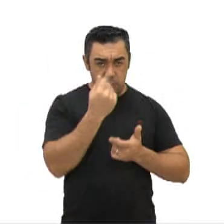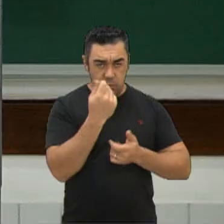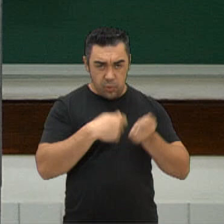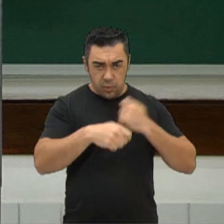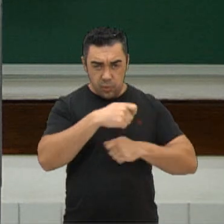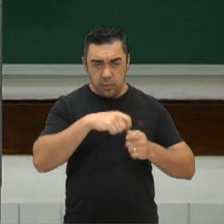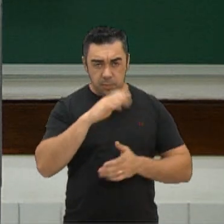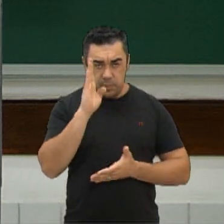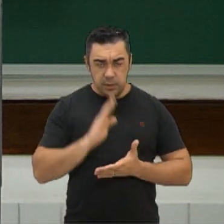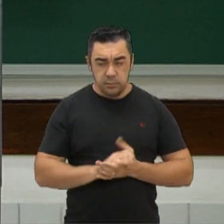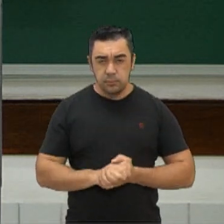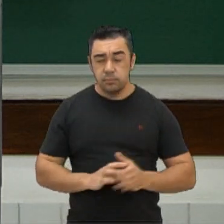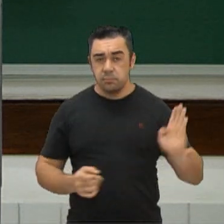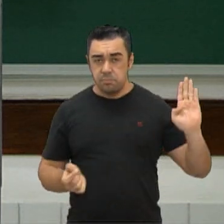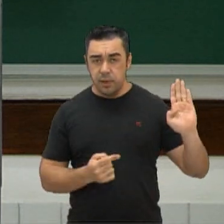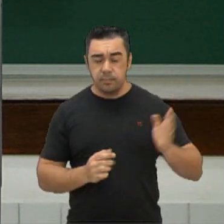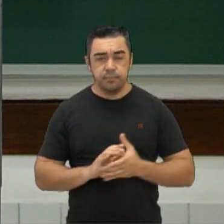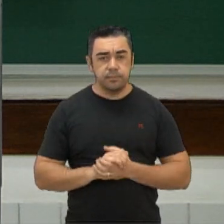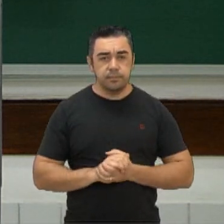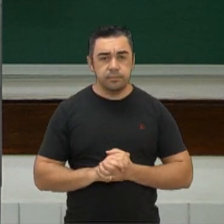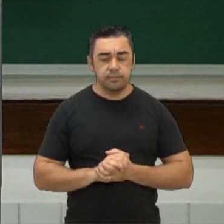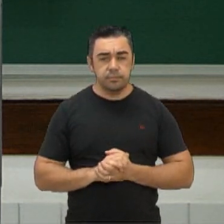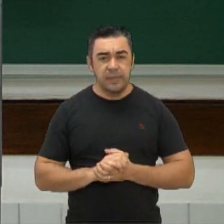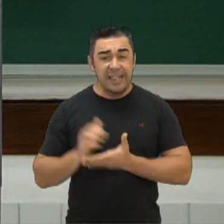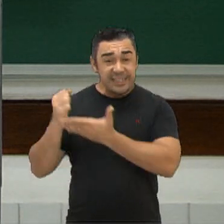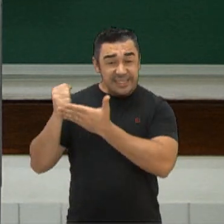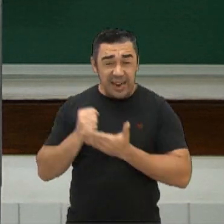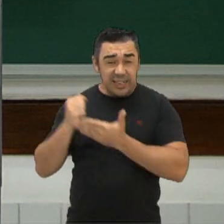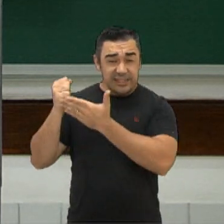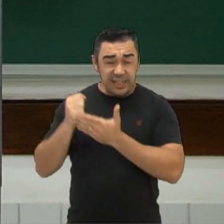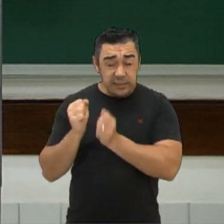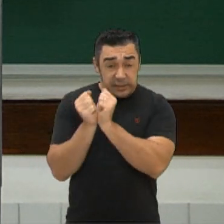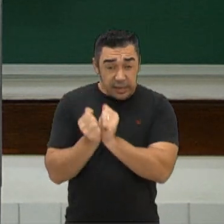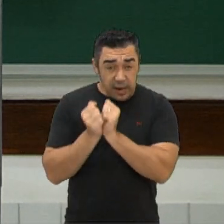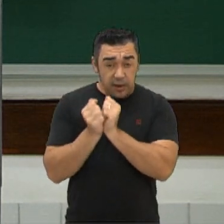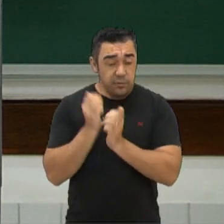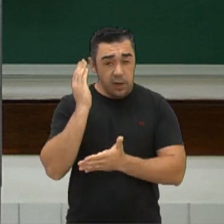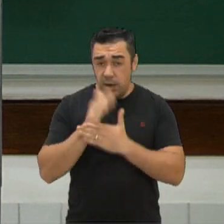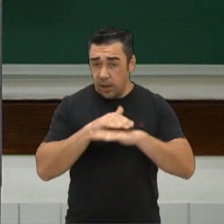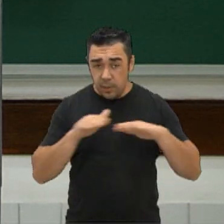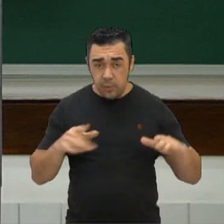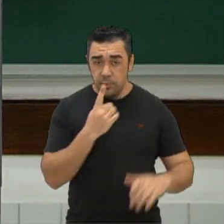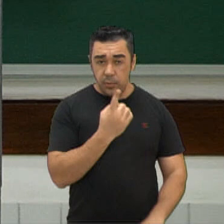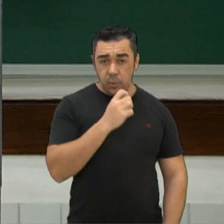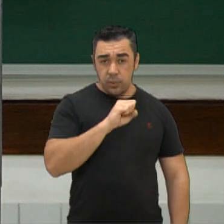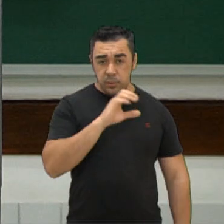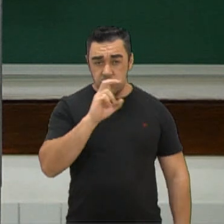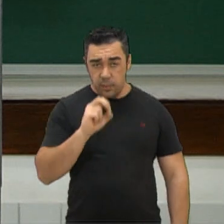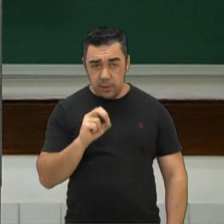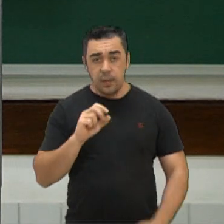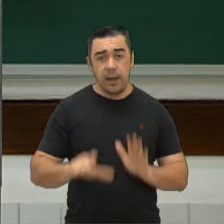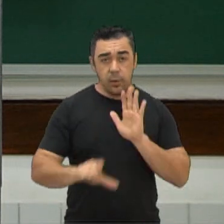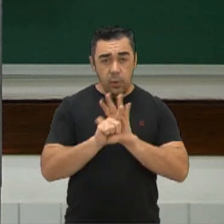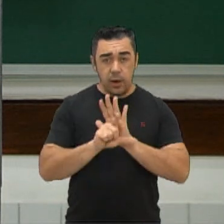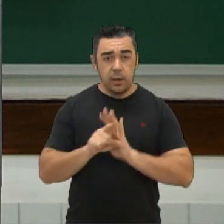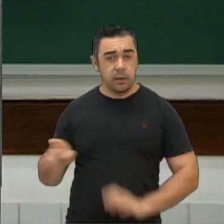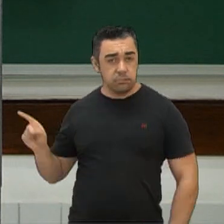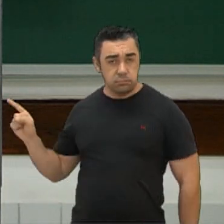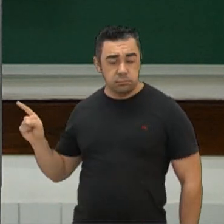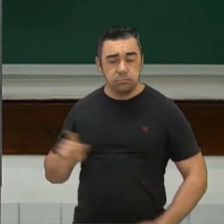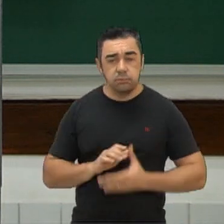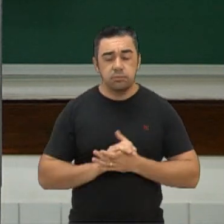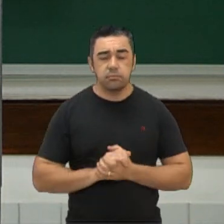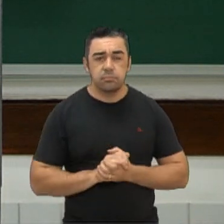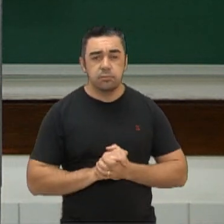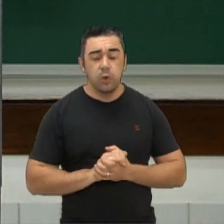comercial? Letra B. O tráfico de escravos ele foi abolido em 1850 com a Lei Eusébio de Queiroz? Ou